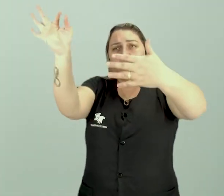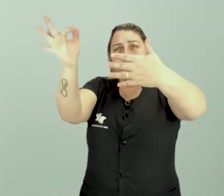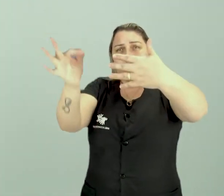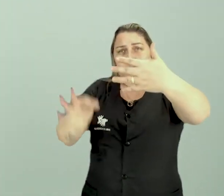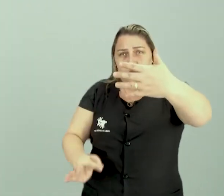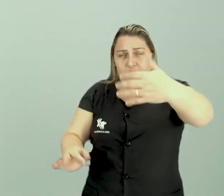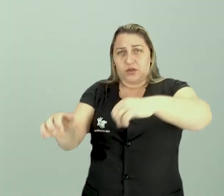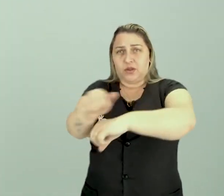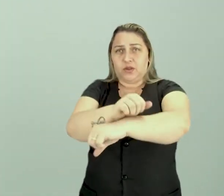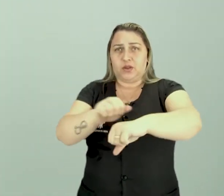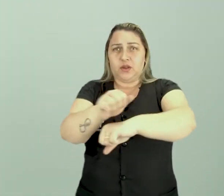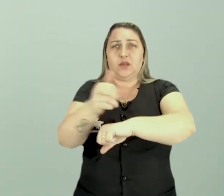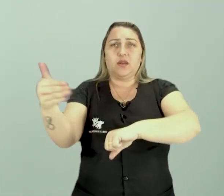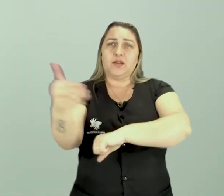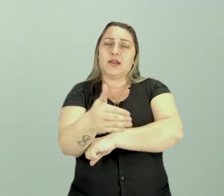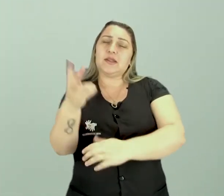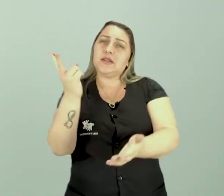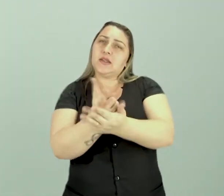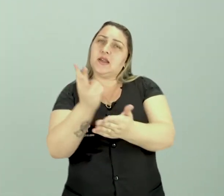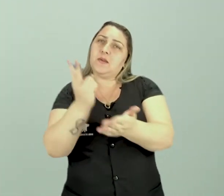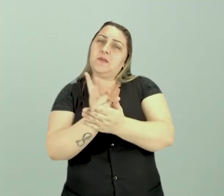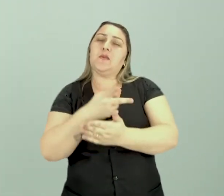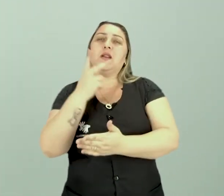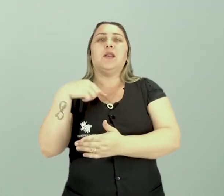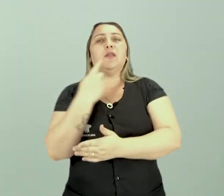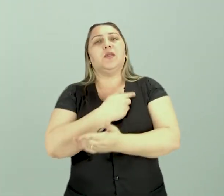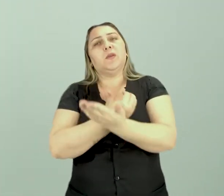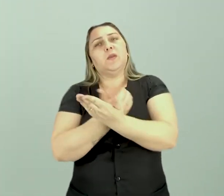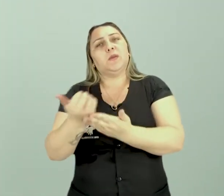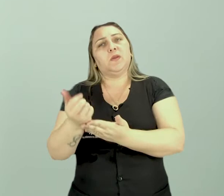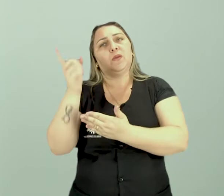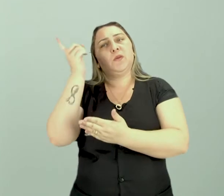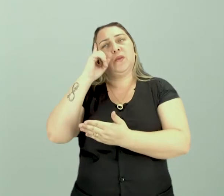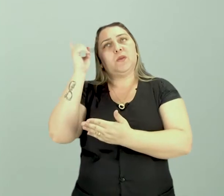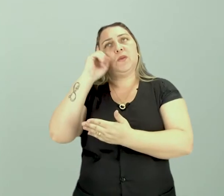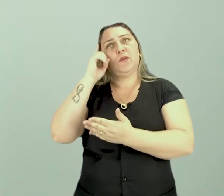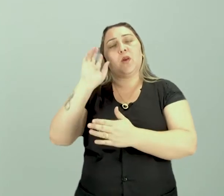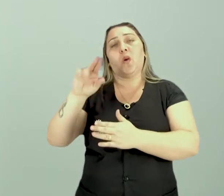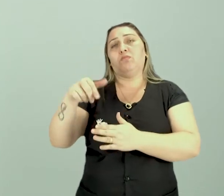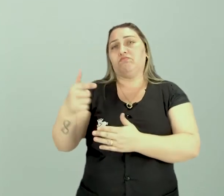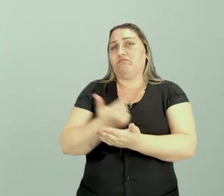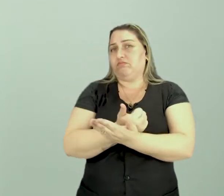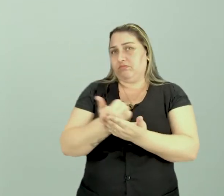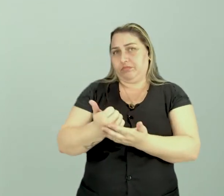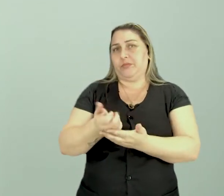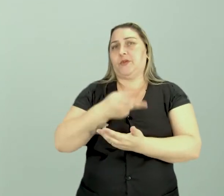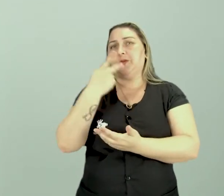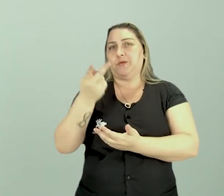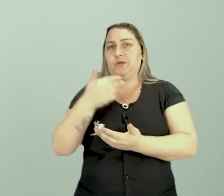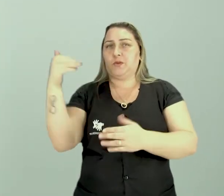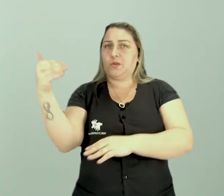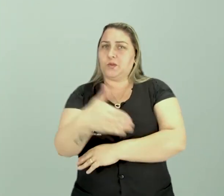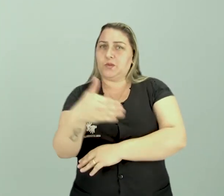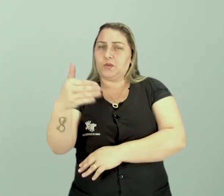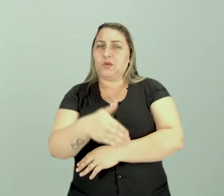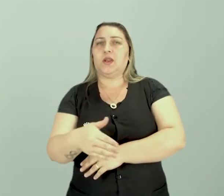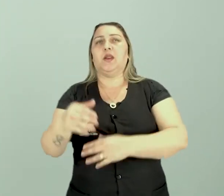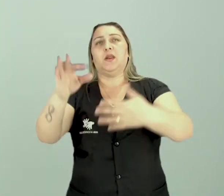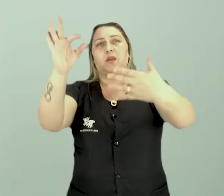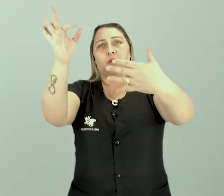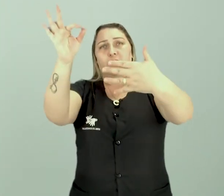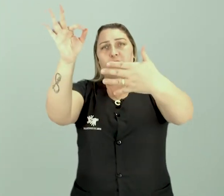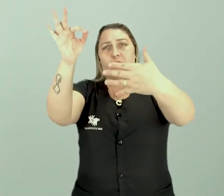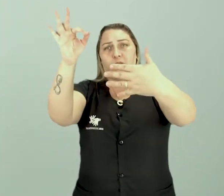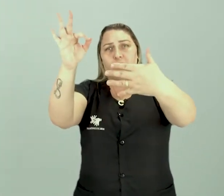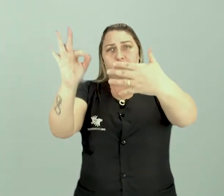de advérbio de frequência sempre que a gente quiser falar sobre as nossas ações diárias ou outra ação, né? Para você falar de frequência, você vai usar essa escala.